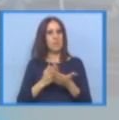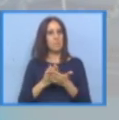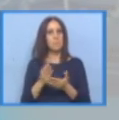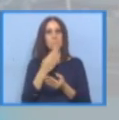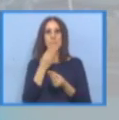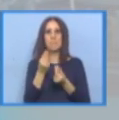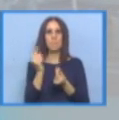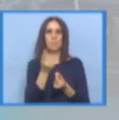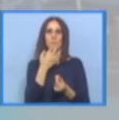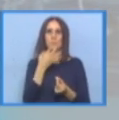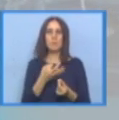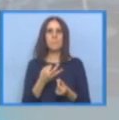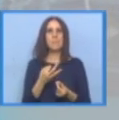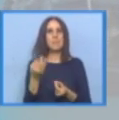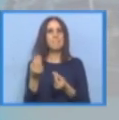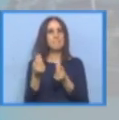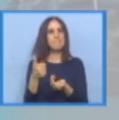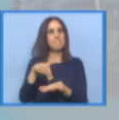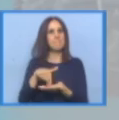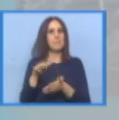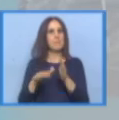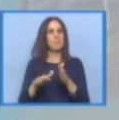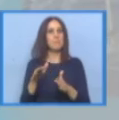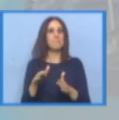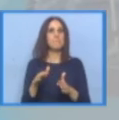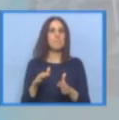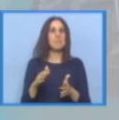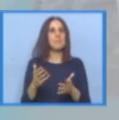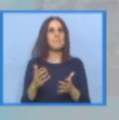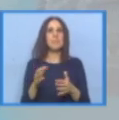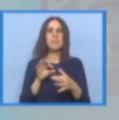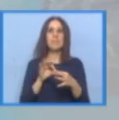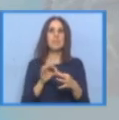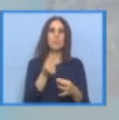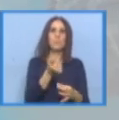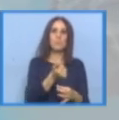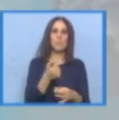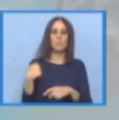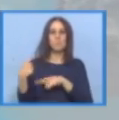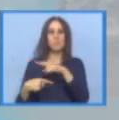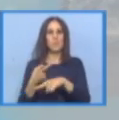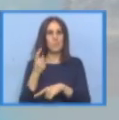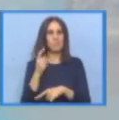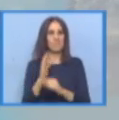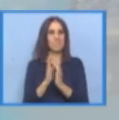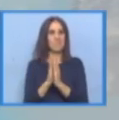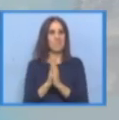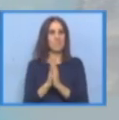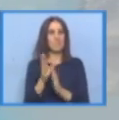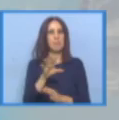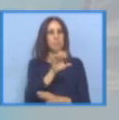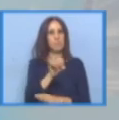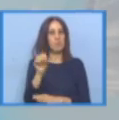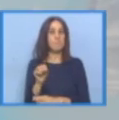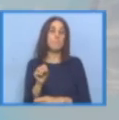perceptível a todos, e num registro às vezes pouco ligado àquele discurso tradicional da Igreja, não é? Consegue ir buscar,